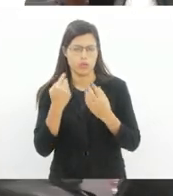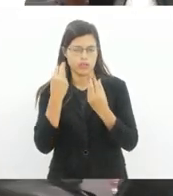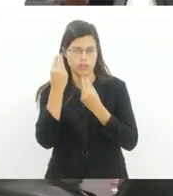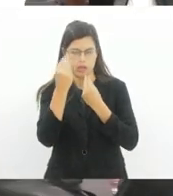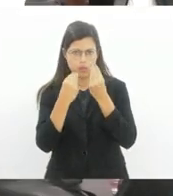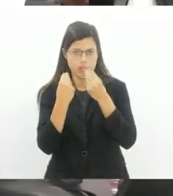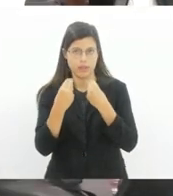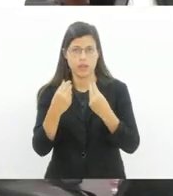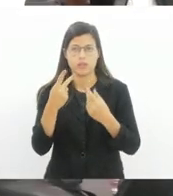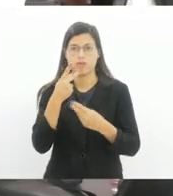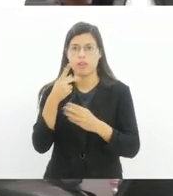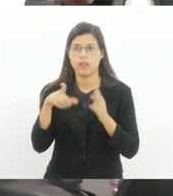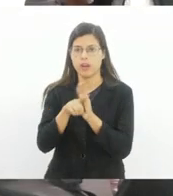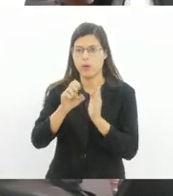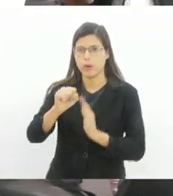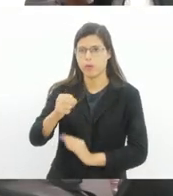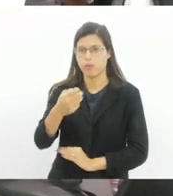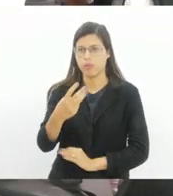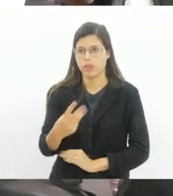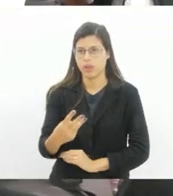falar da Lei